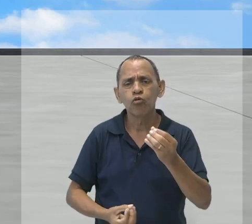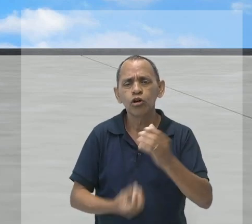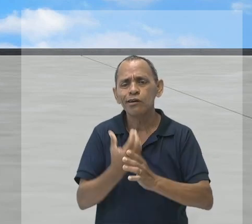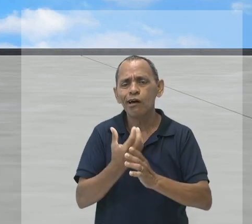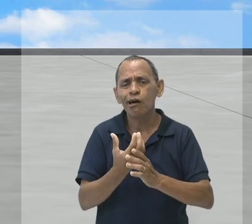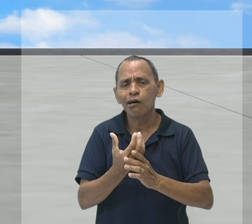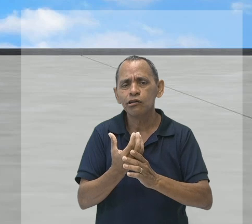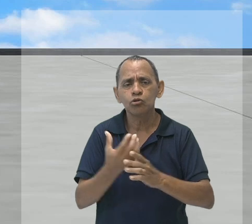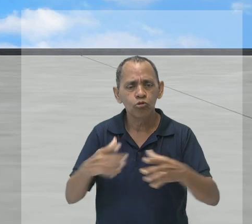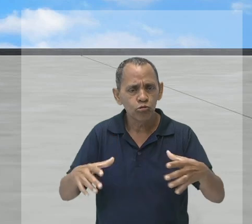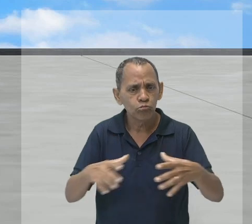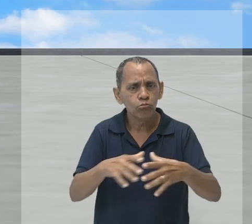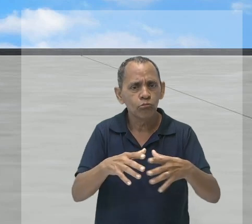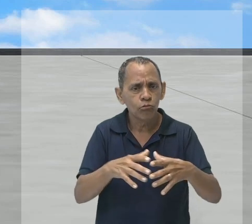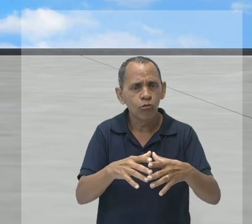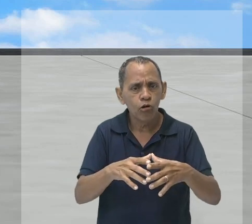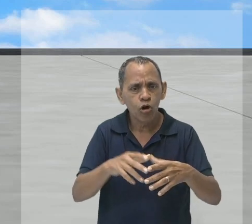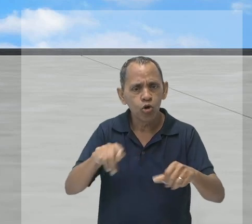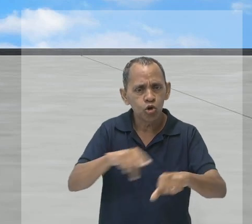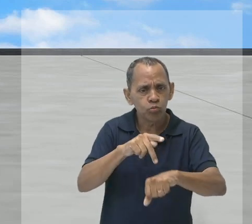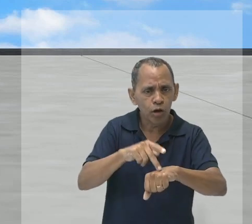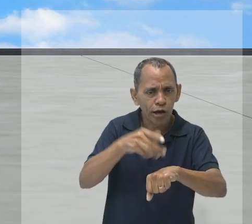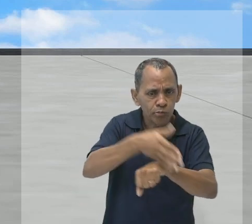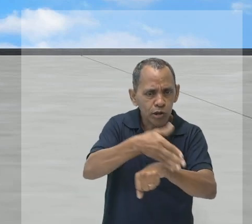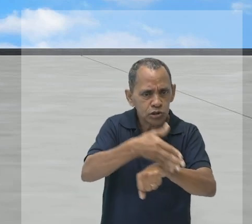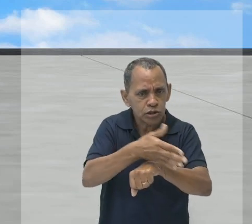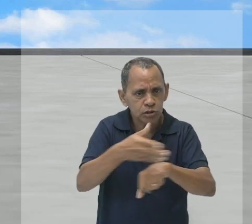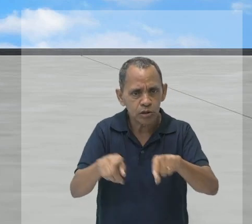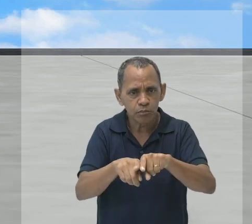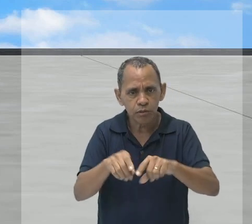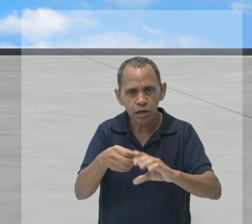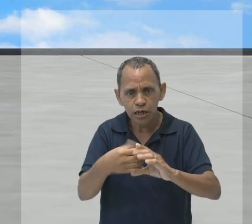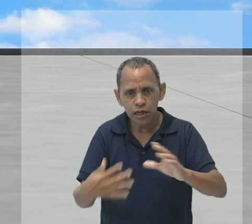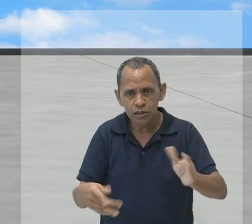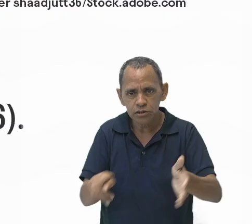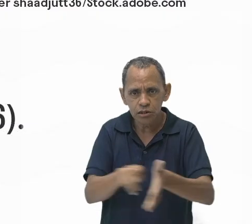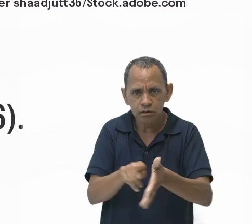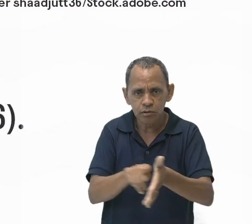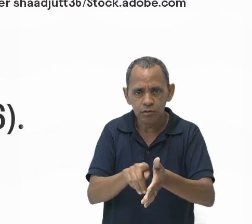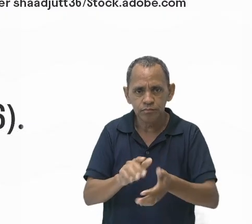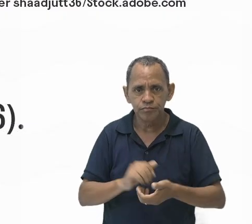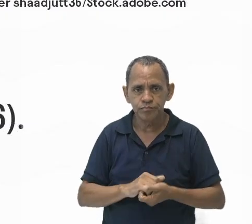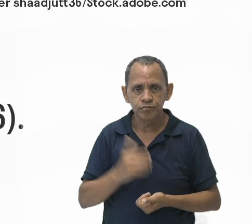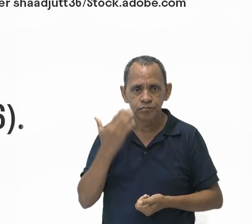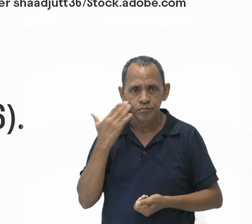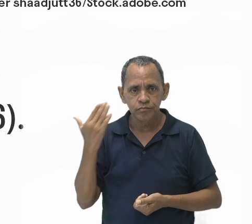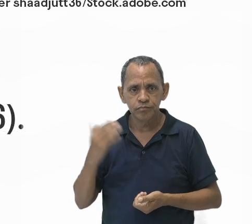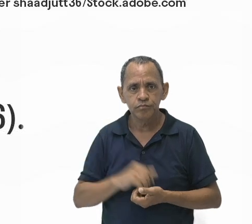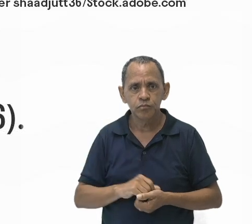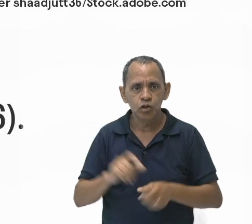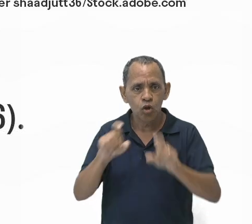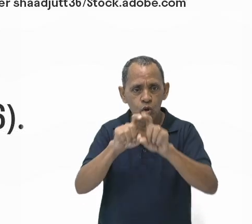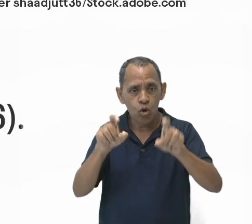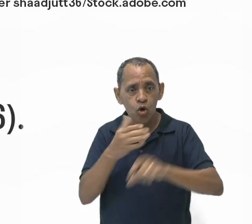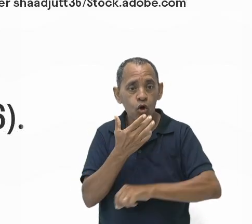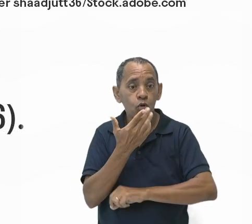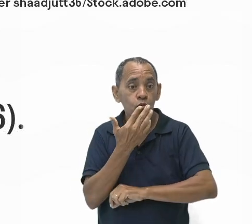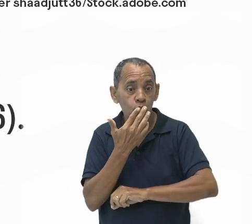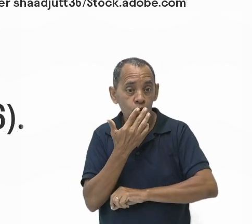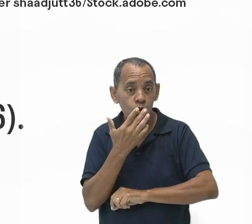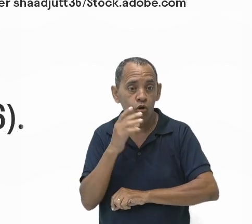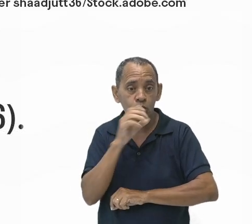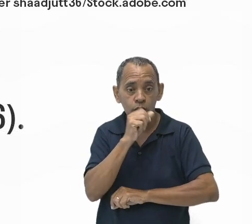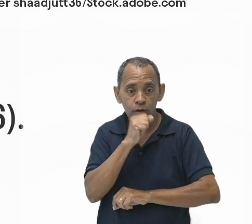ele foi criado também, os países membros, dentre outras características. Acompanhem comigo. Bem, o Mercosul ele